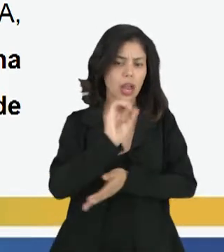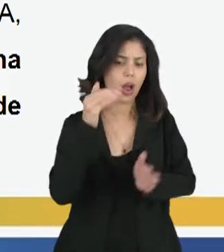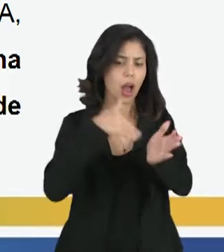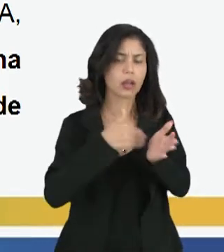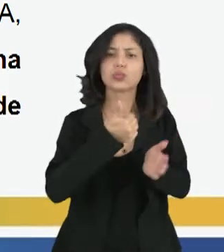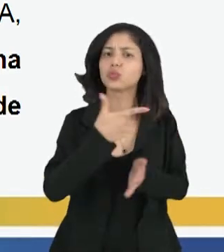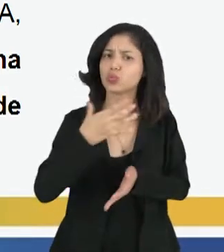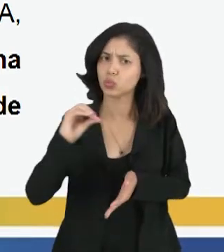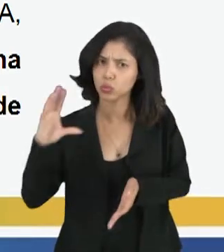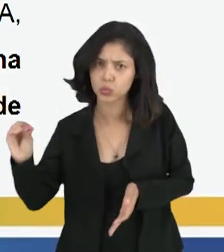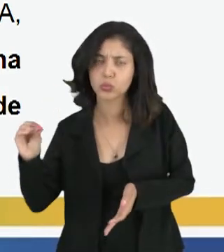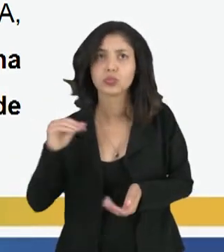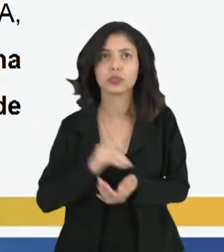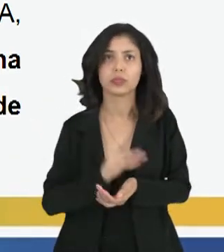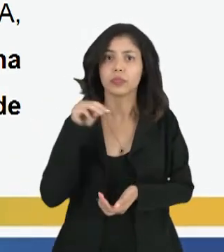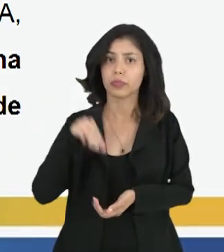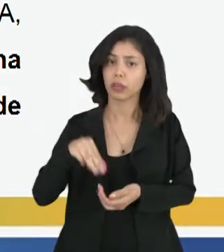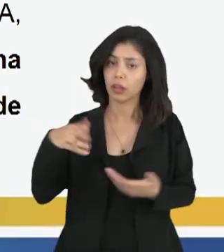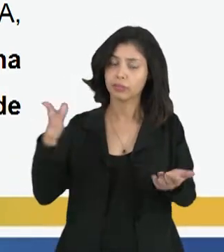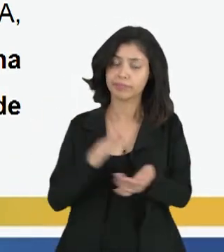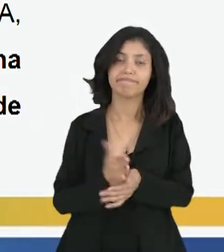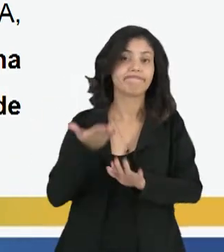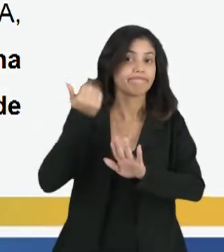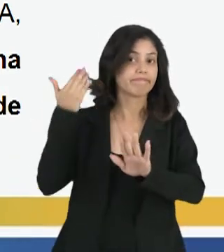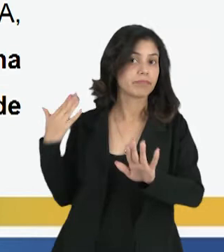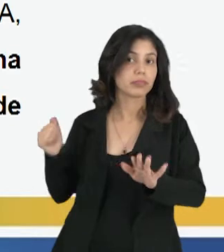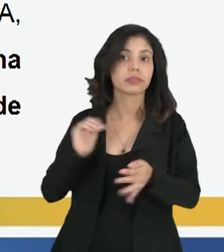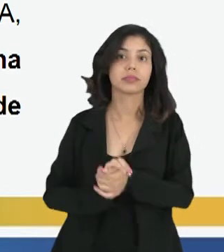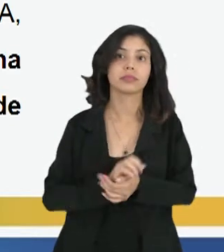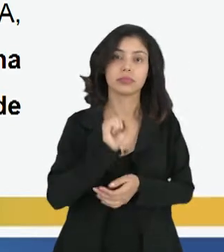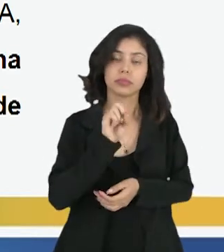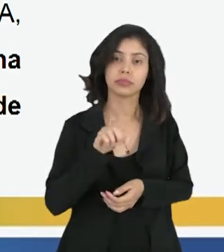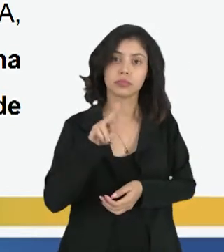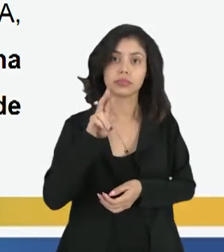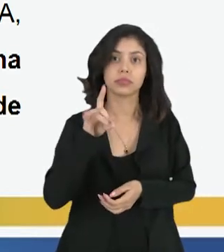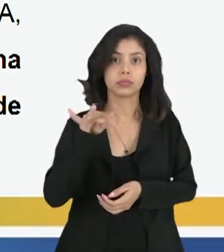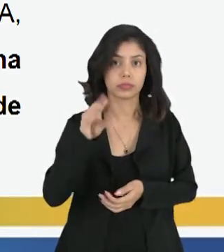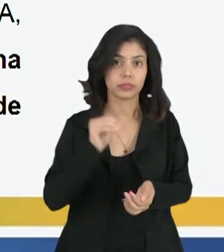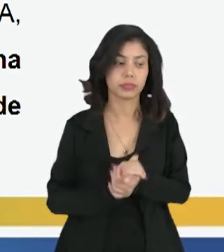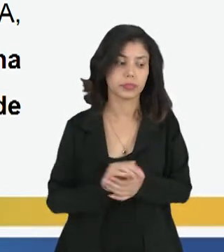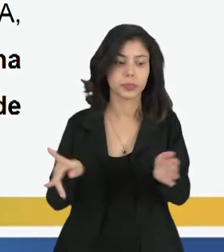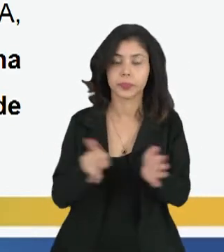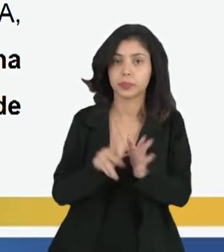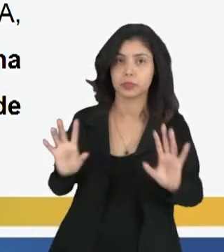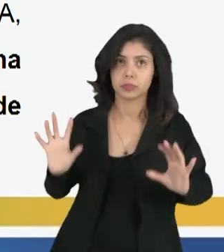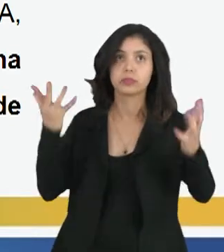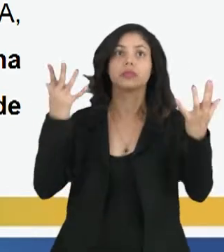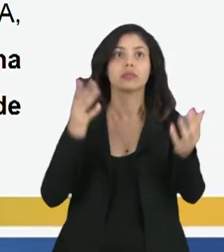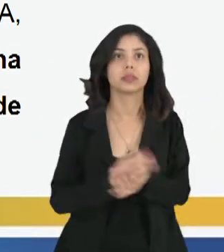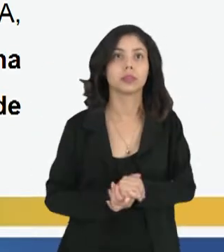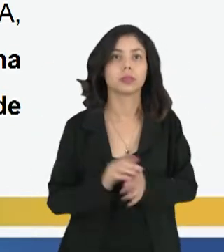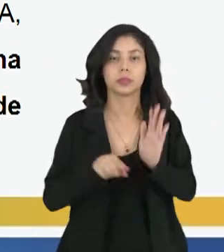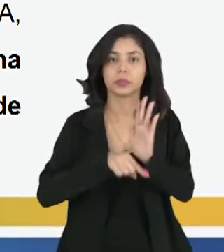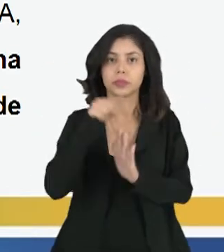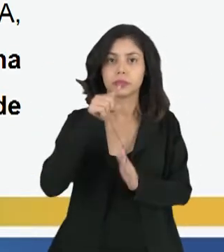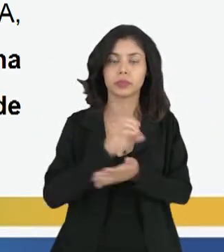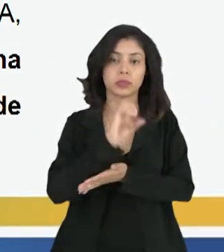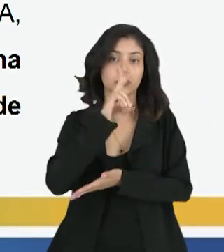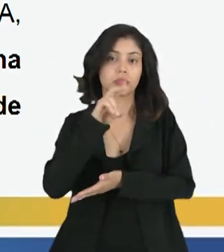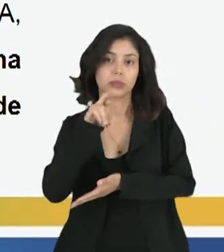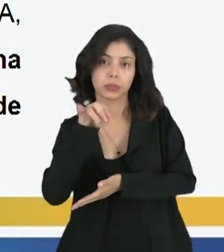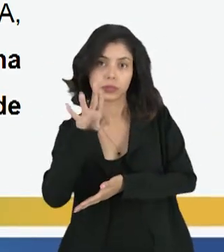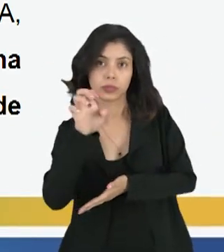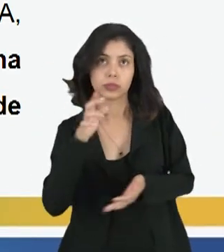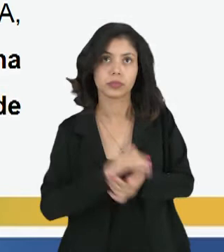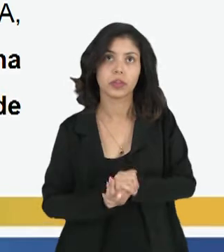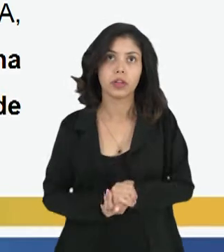altitude, devido à sua formação antiga ou sedimentar. Quanto ao clima, é predominante o temperado oceânico.